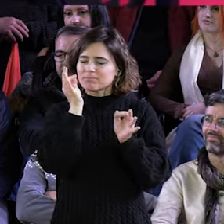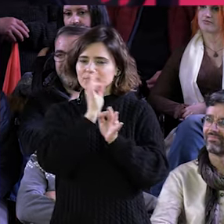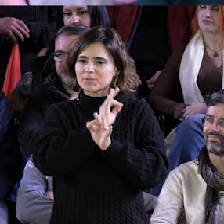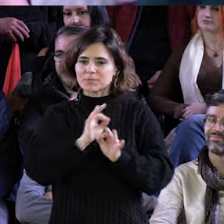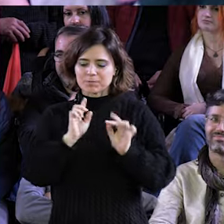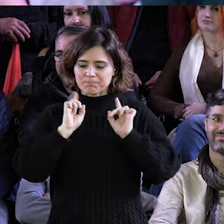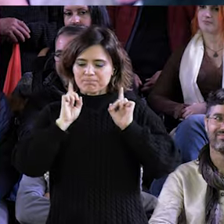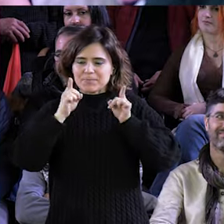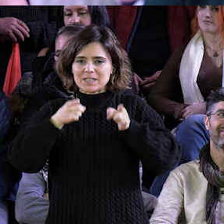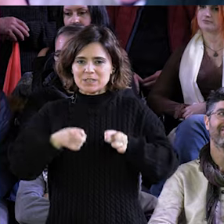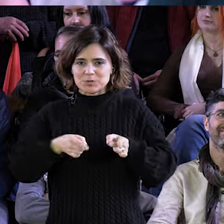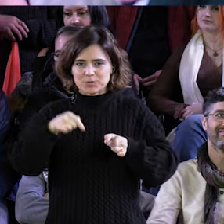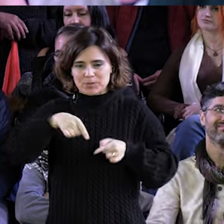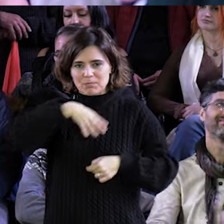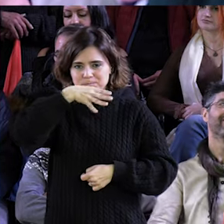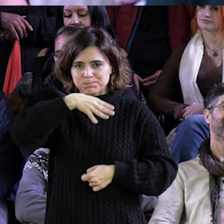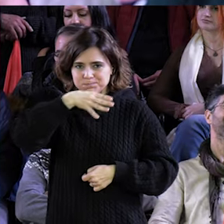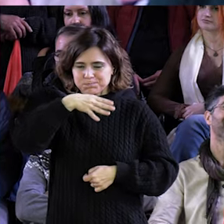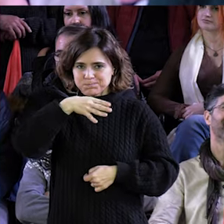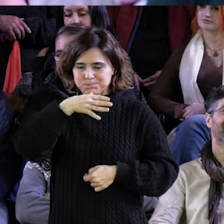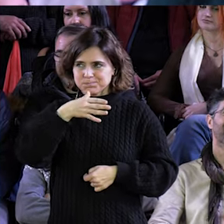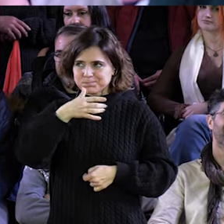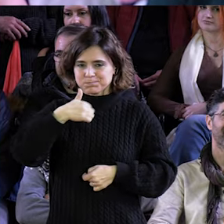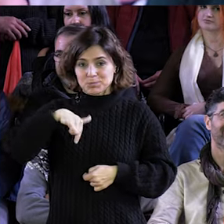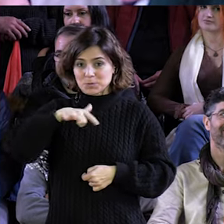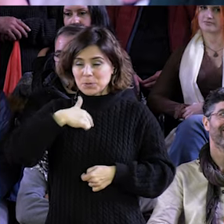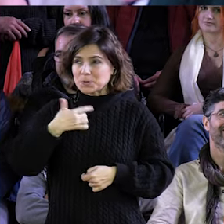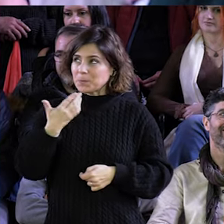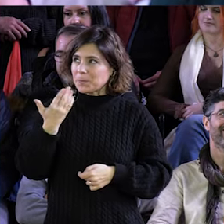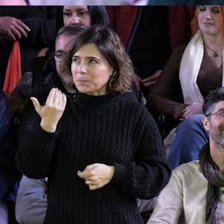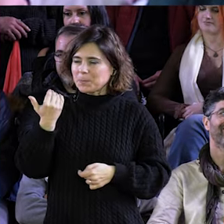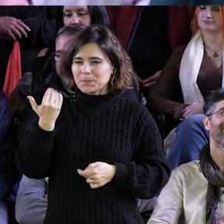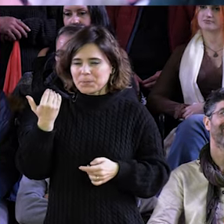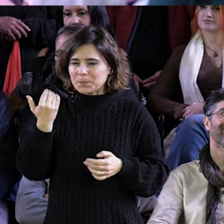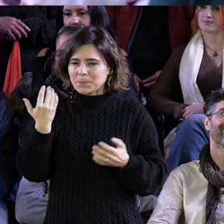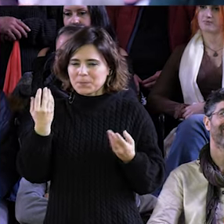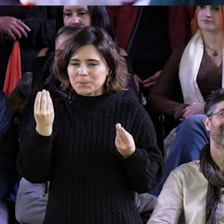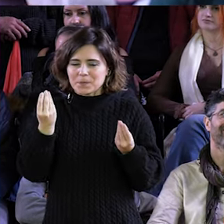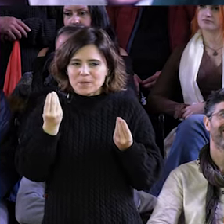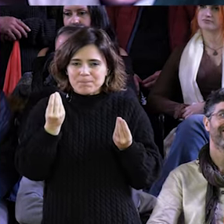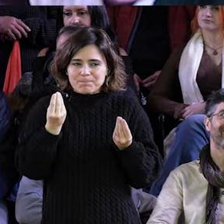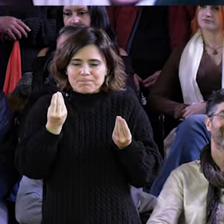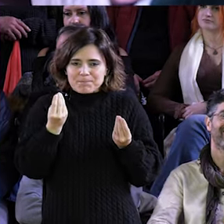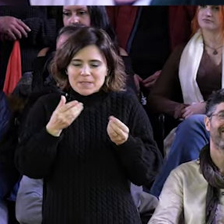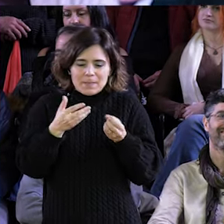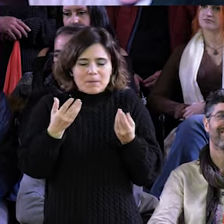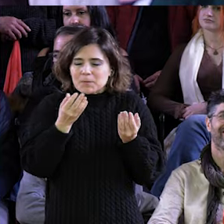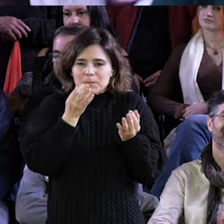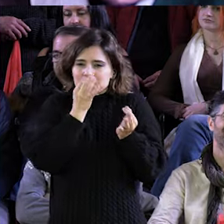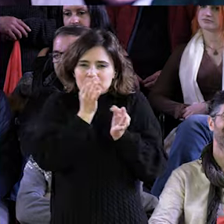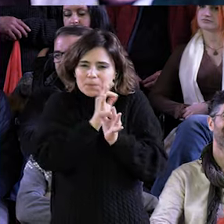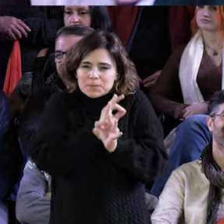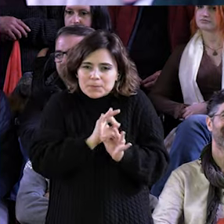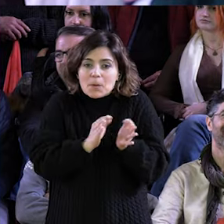Nós temos tido momentos muito particulares e que provam de forma ainda mais